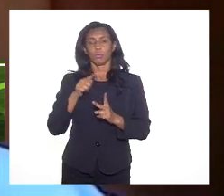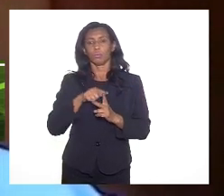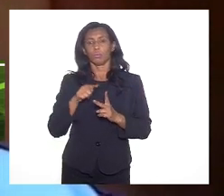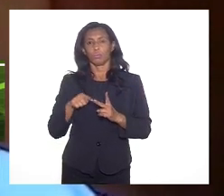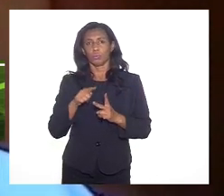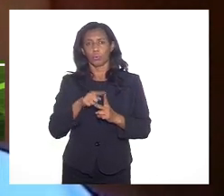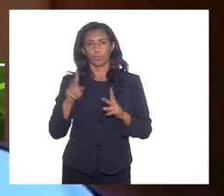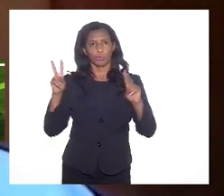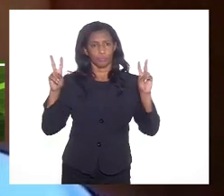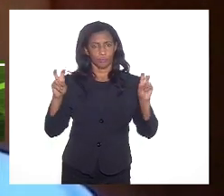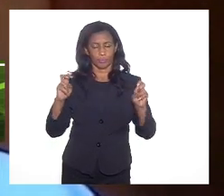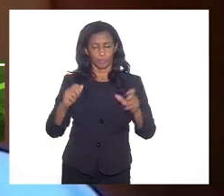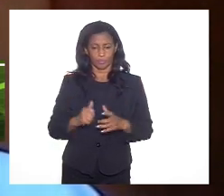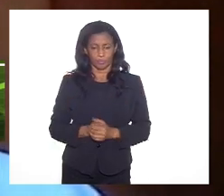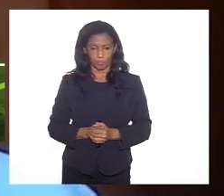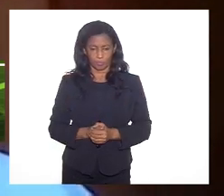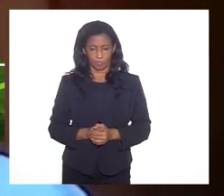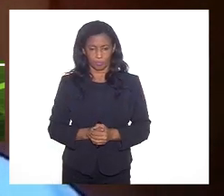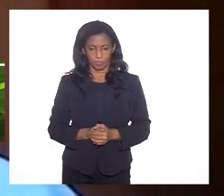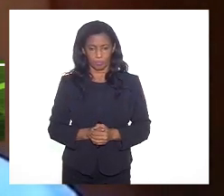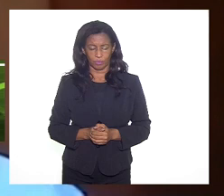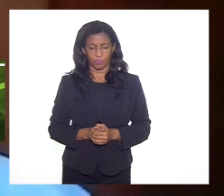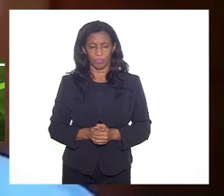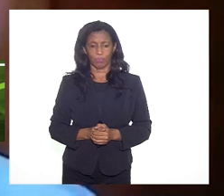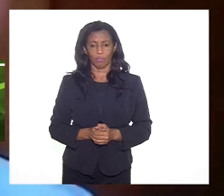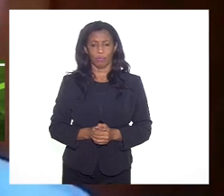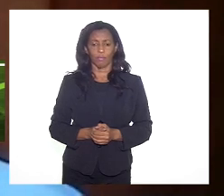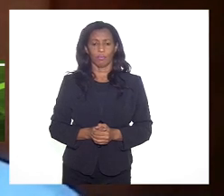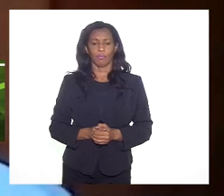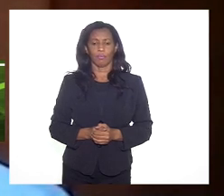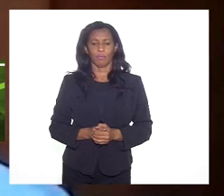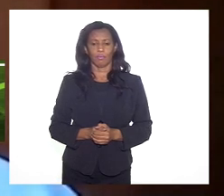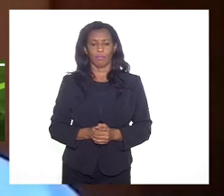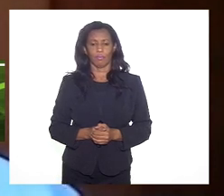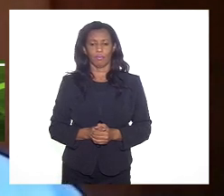indicadores, e aí concluo, presidente Canella, dois indicadores relacionados